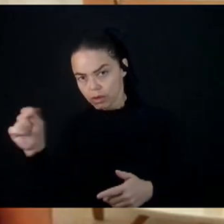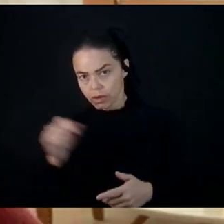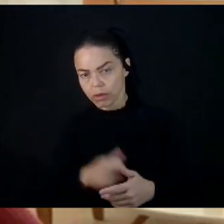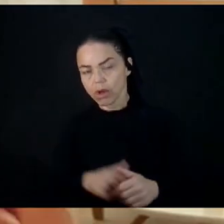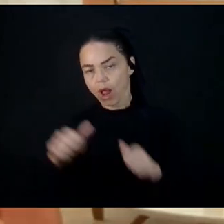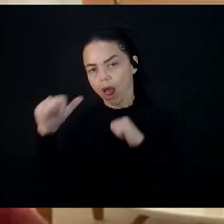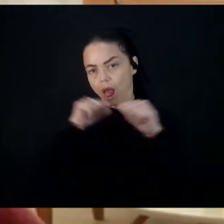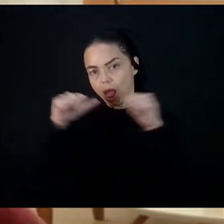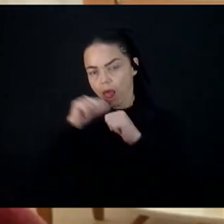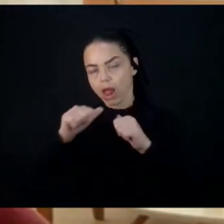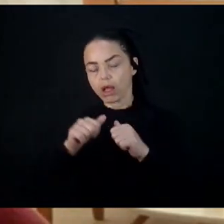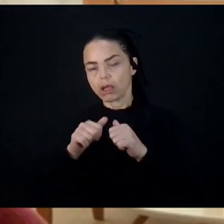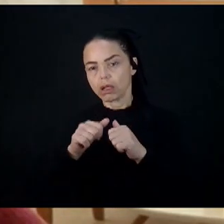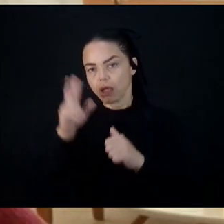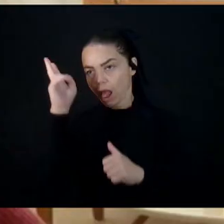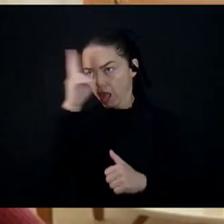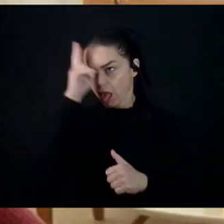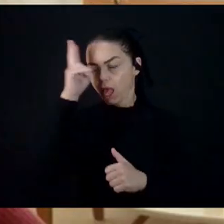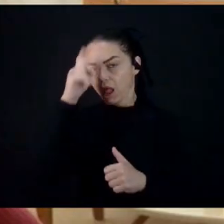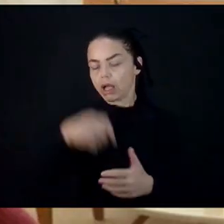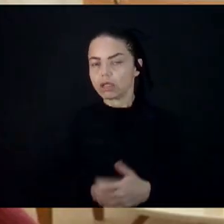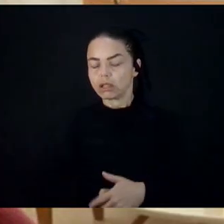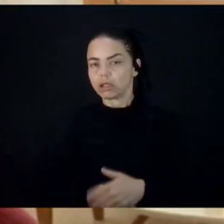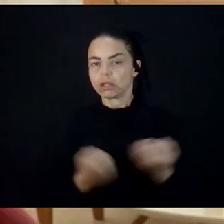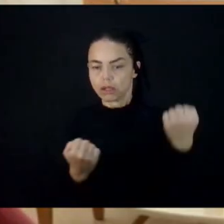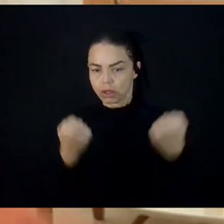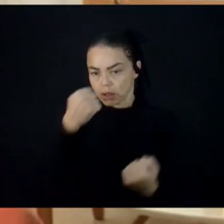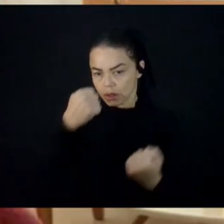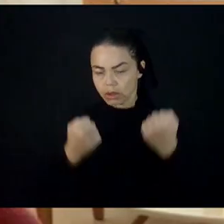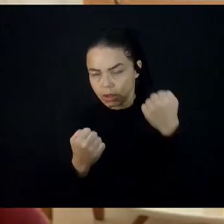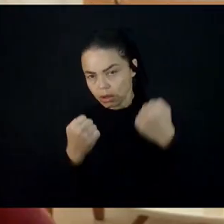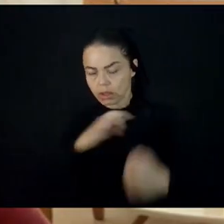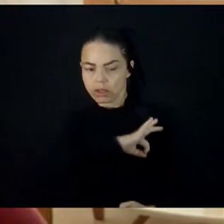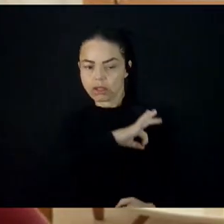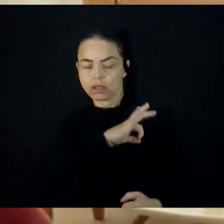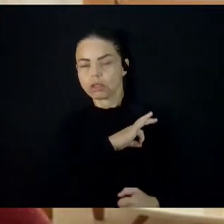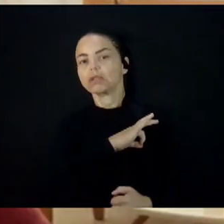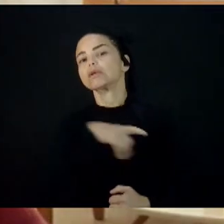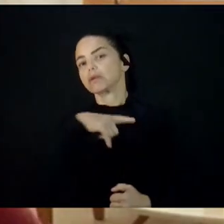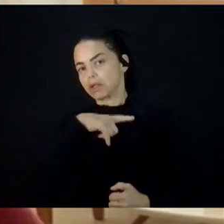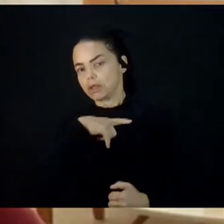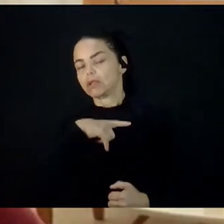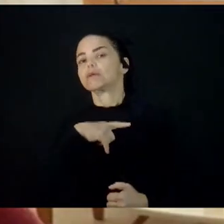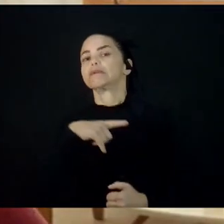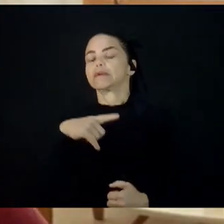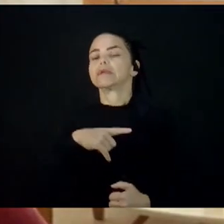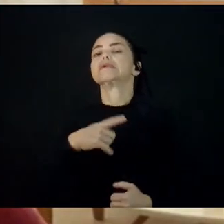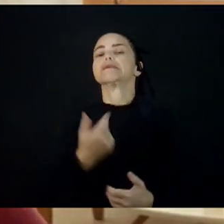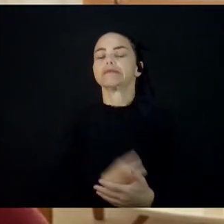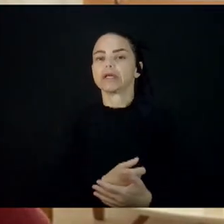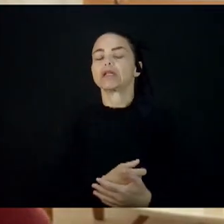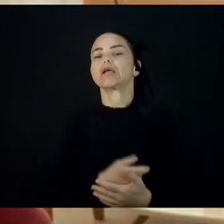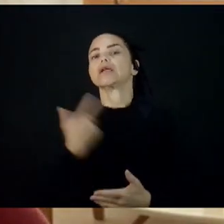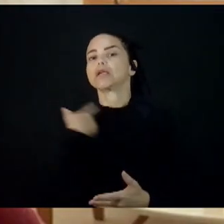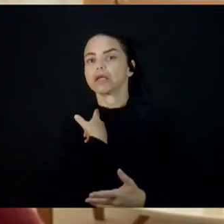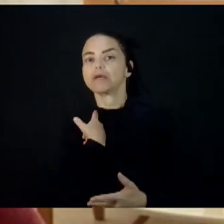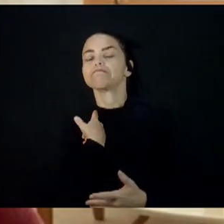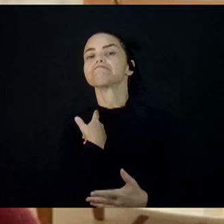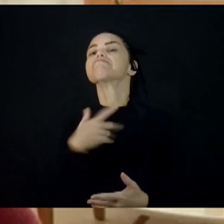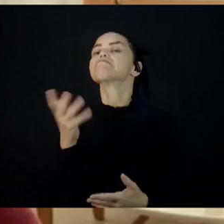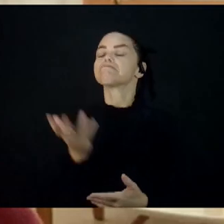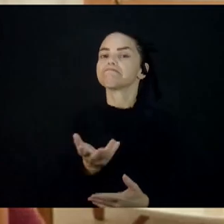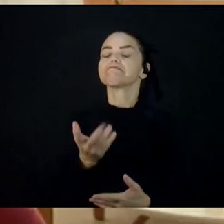voltar dirigindo e for pego, você realmente vai ter que arcar com as consequências disso.